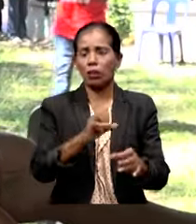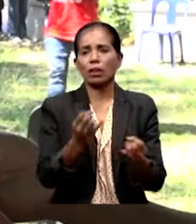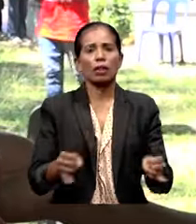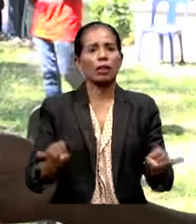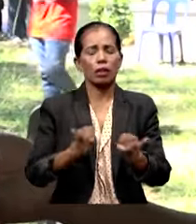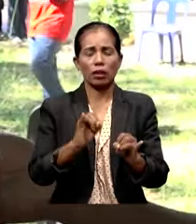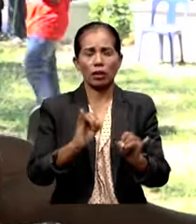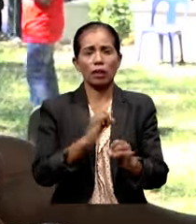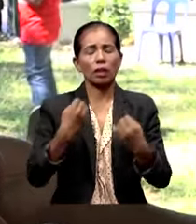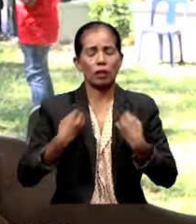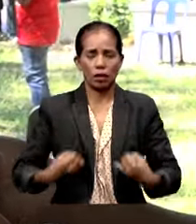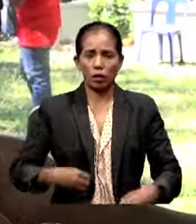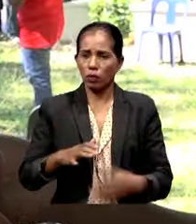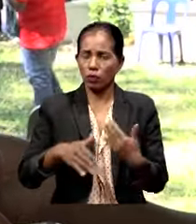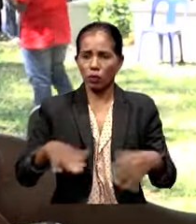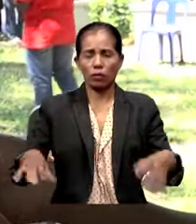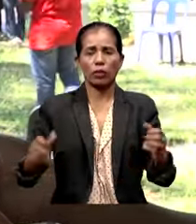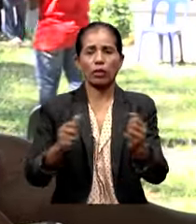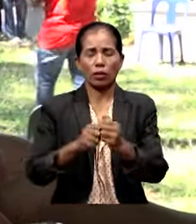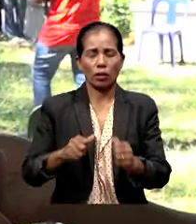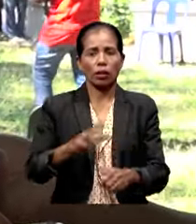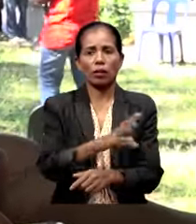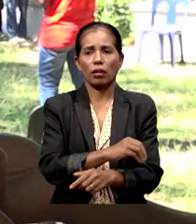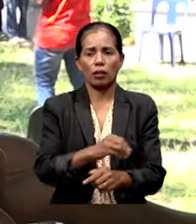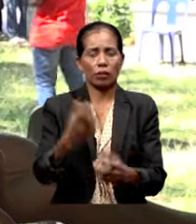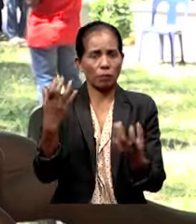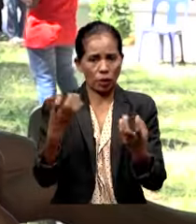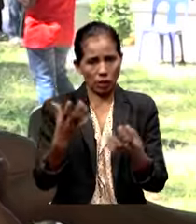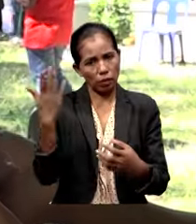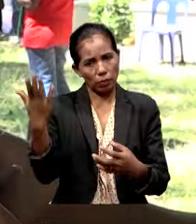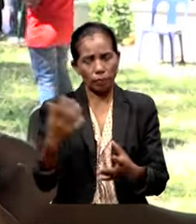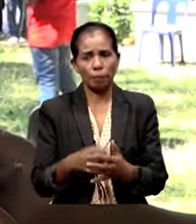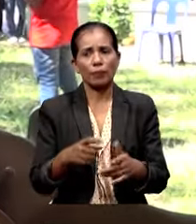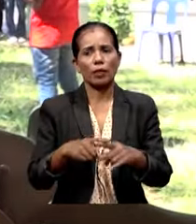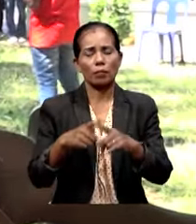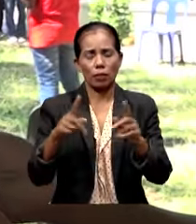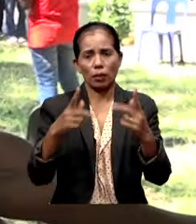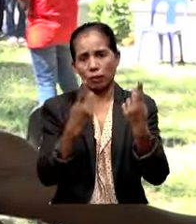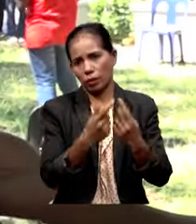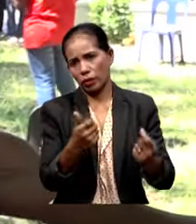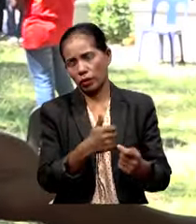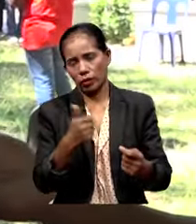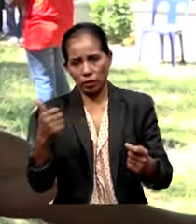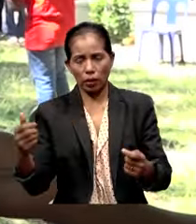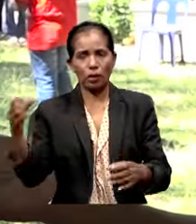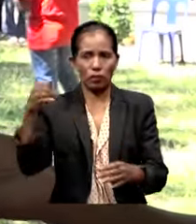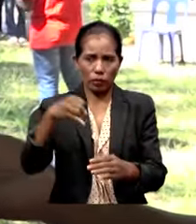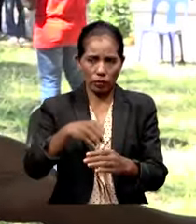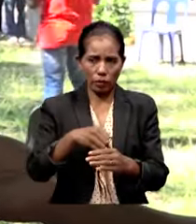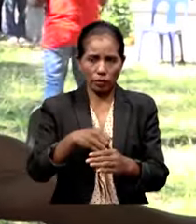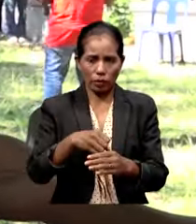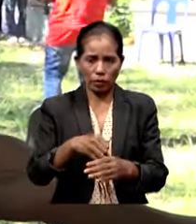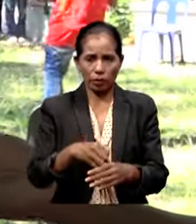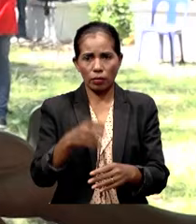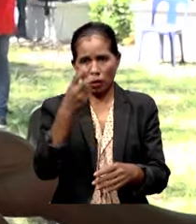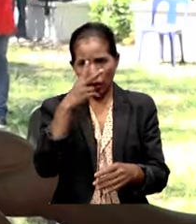ne servizio setor publico tamba ne mak para kleo ya ne mai be hemos setor se lo ne be involve mos dal roma bel sansa sasa